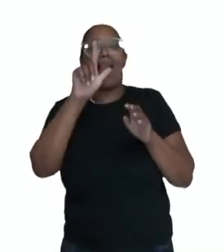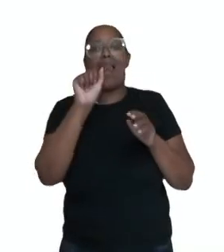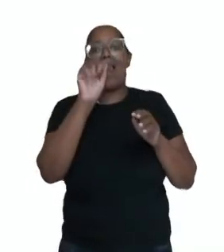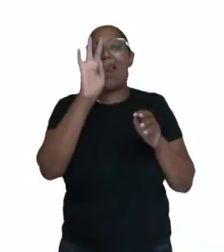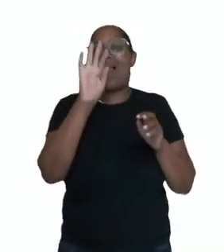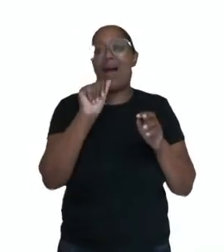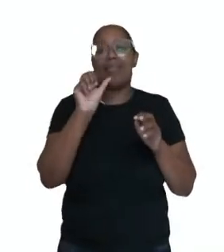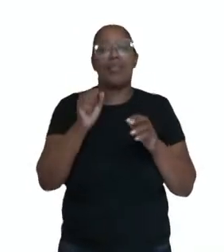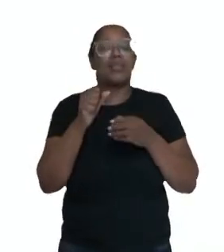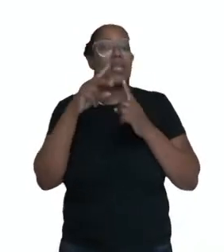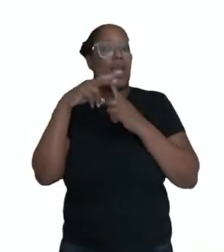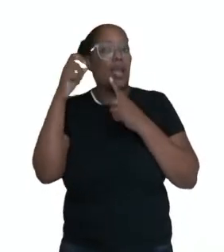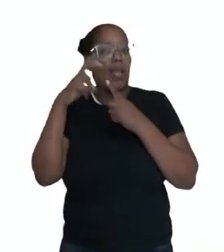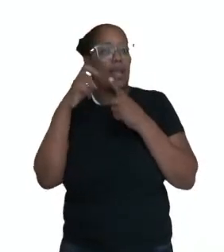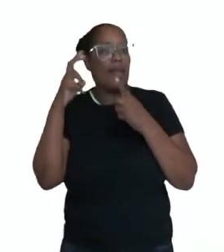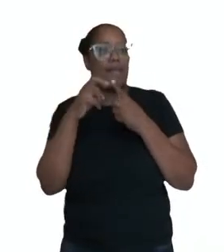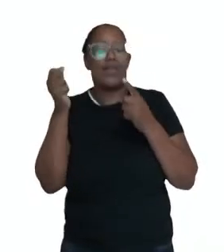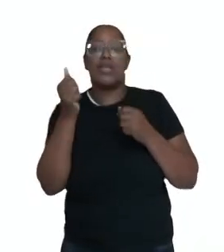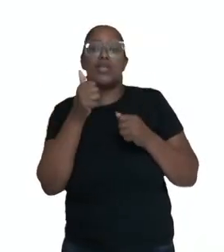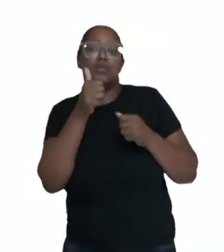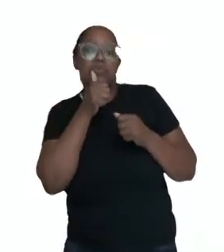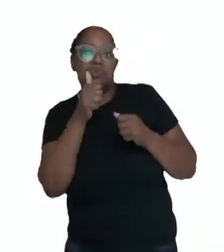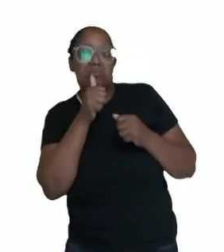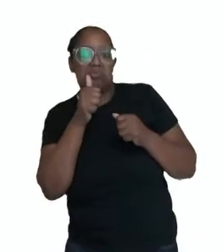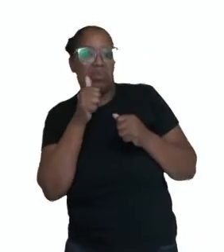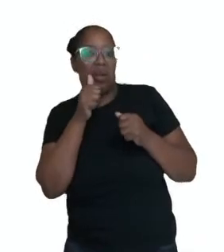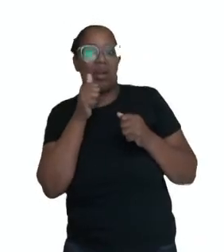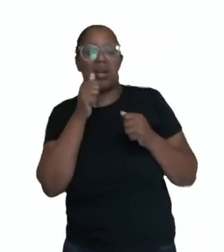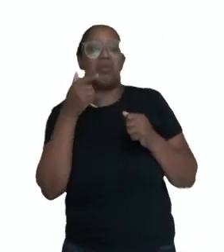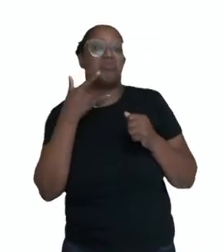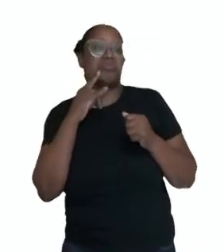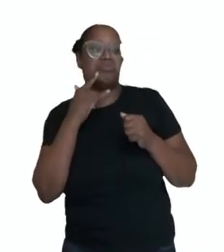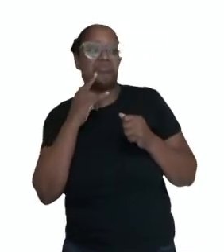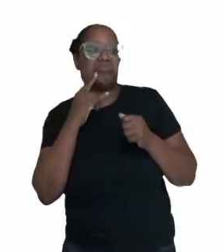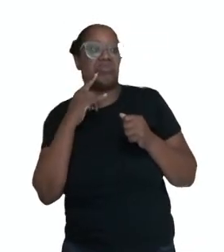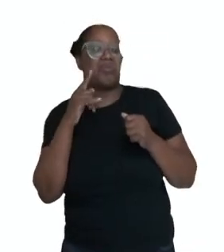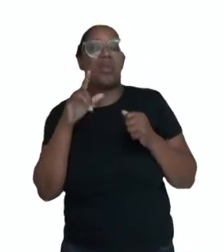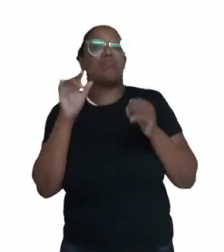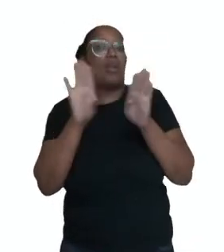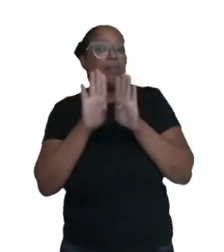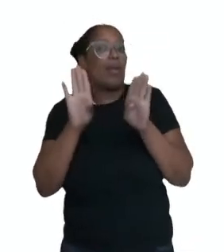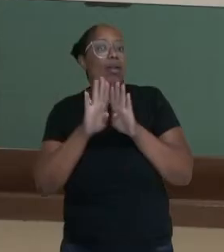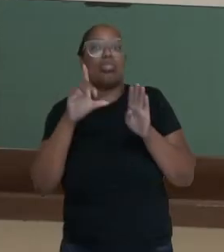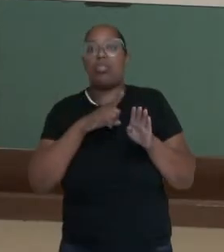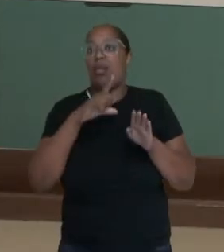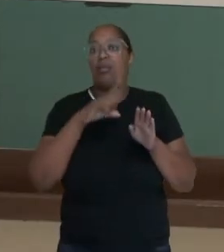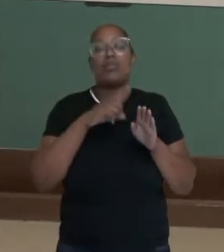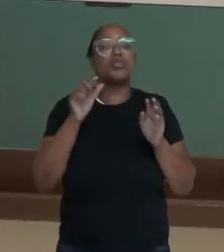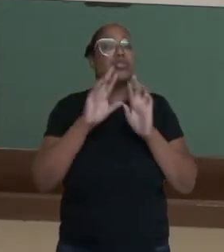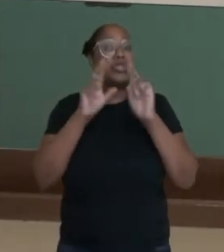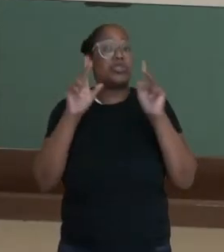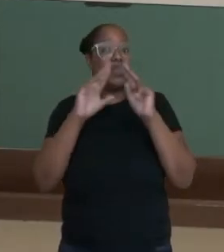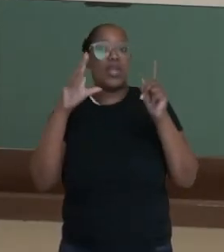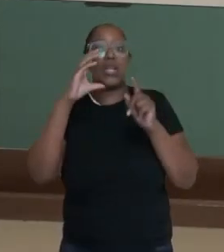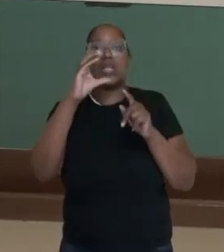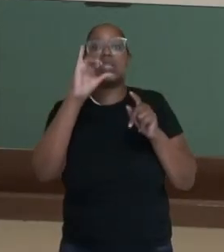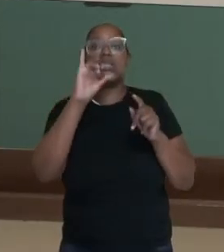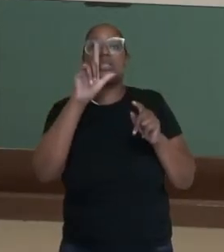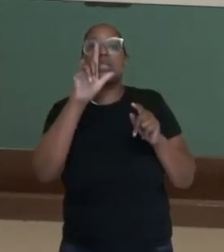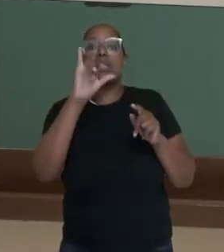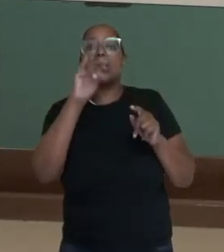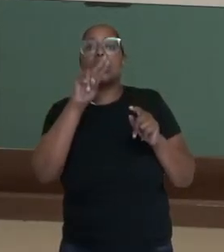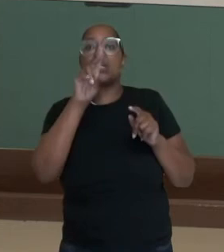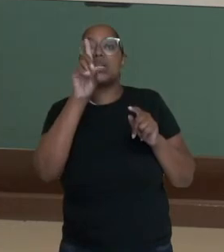latas de refrigerante, de bebida, elas têm um formato, né? Outras latas também têm um formato cilíndrico, são